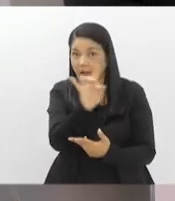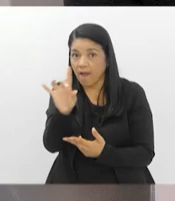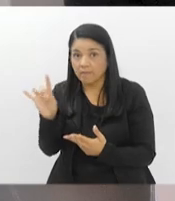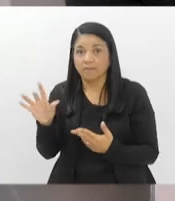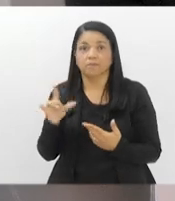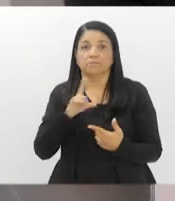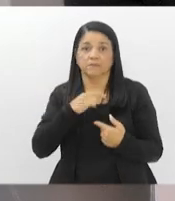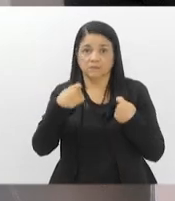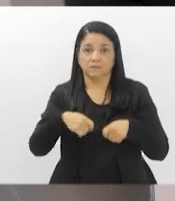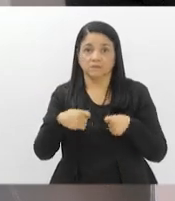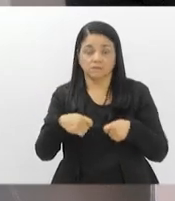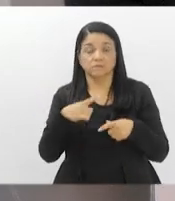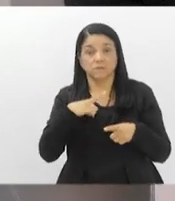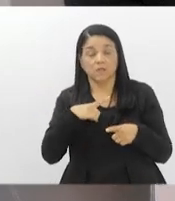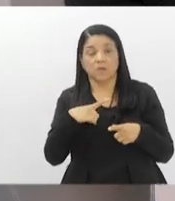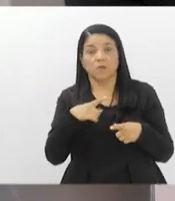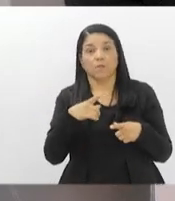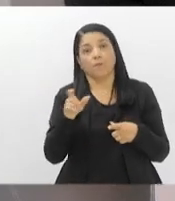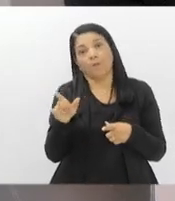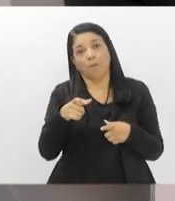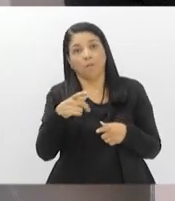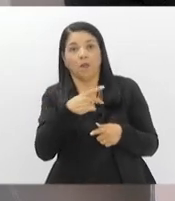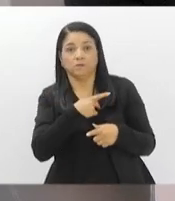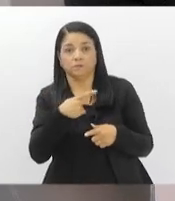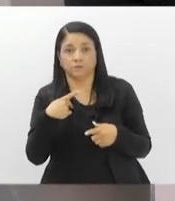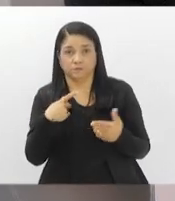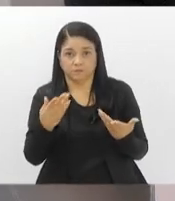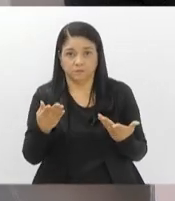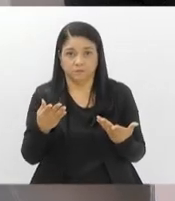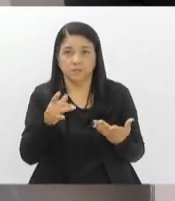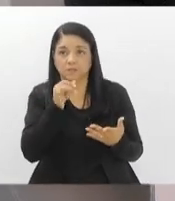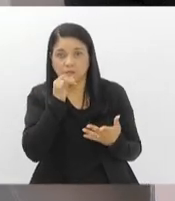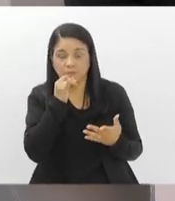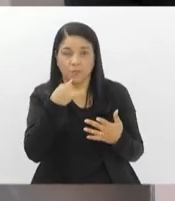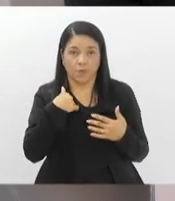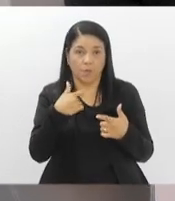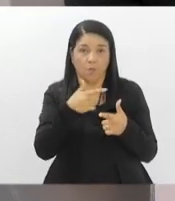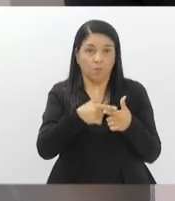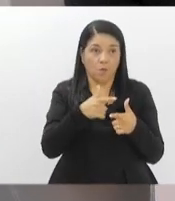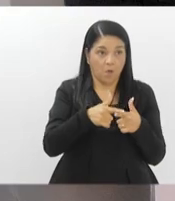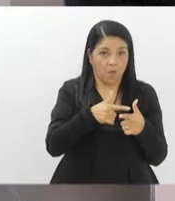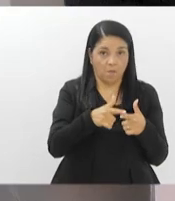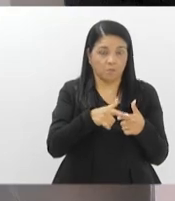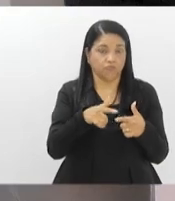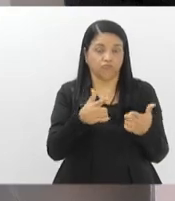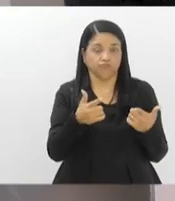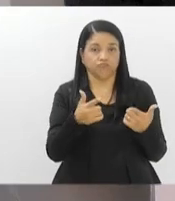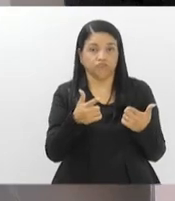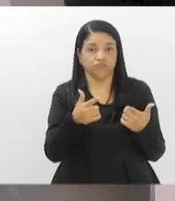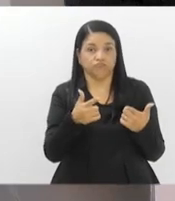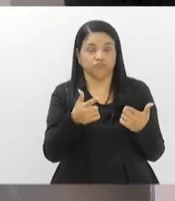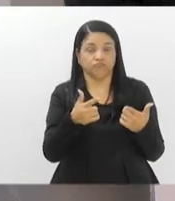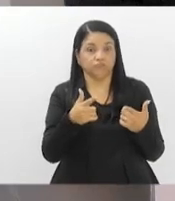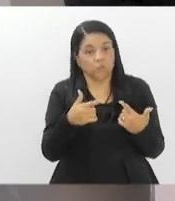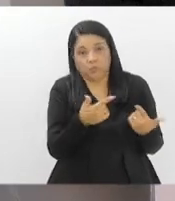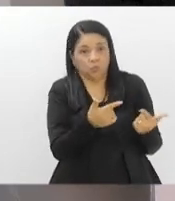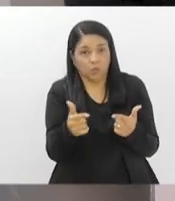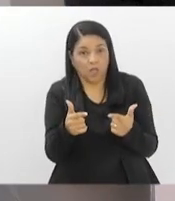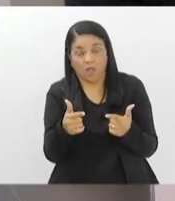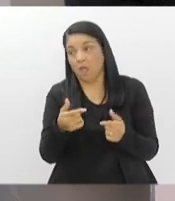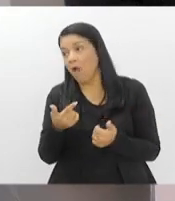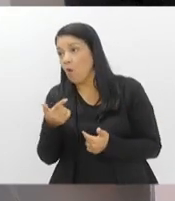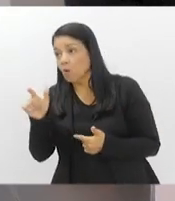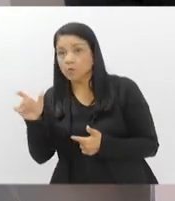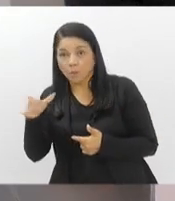a gente pode ter por exemplo um plano que poxa o Esse eu não tenho problema tem um plano que que que não tá tendo problema e tem um que tá tendo